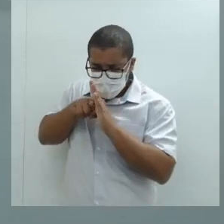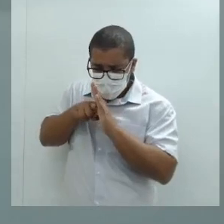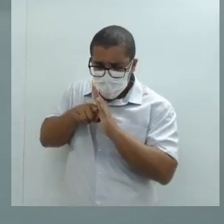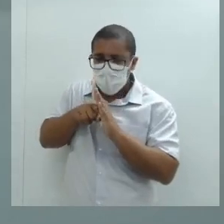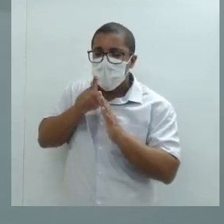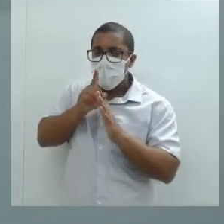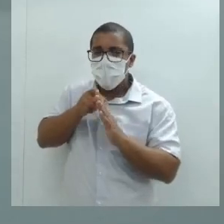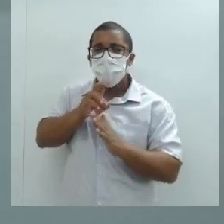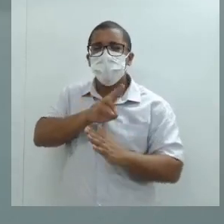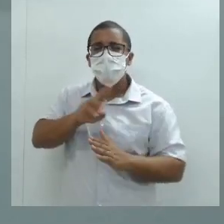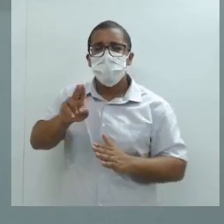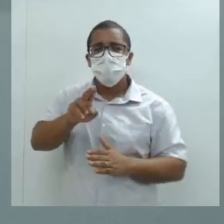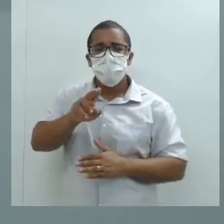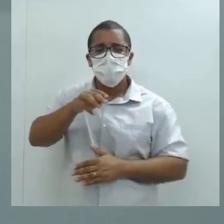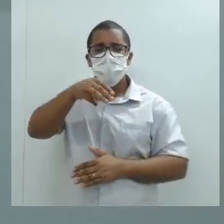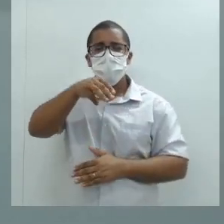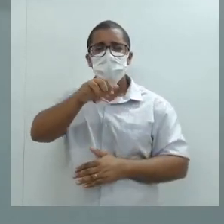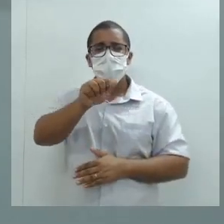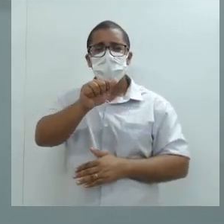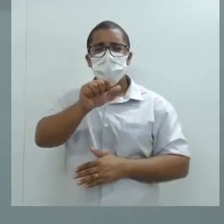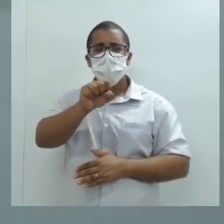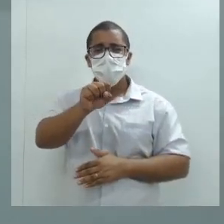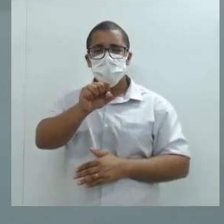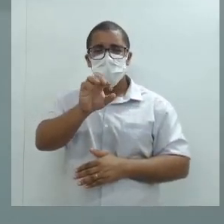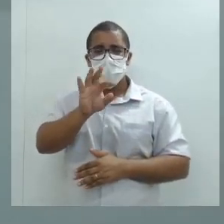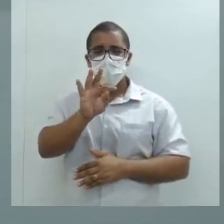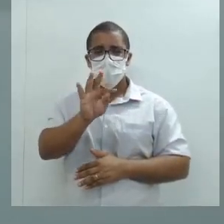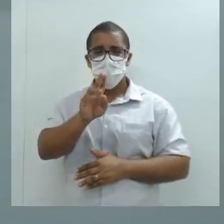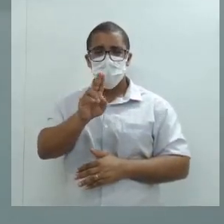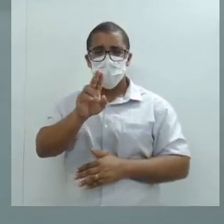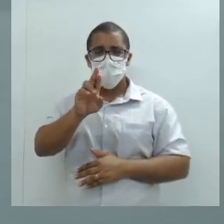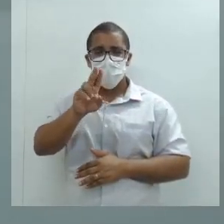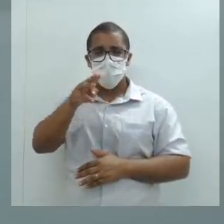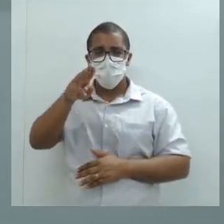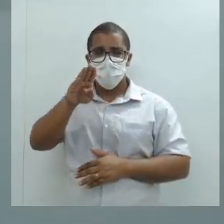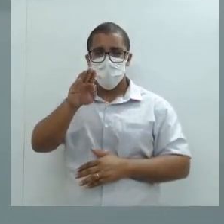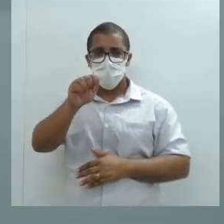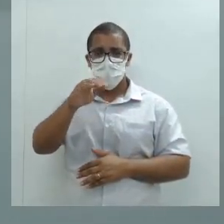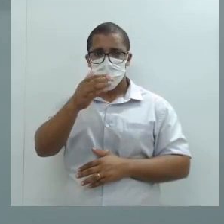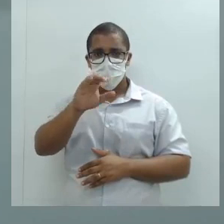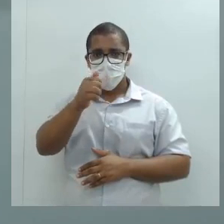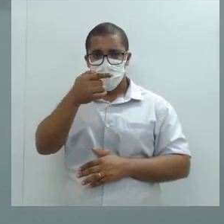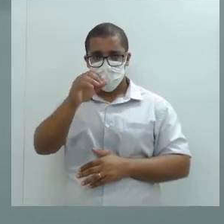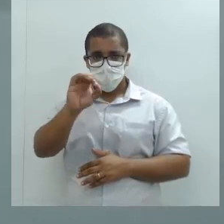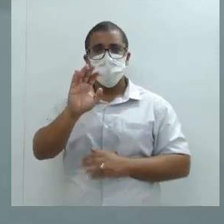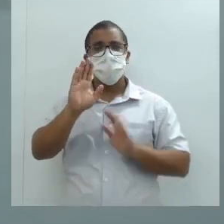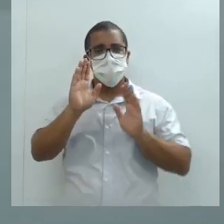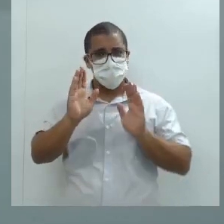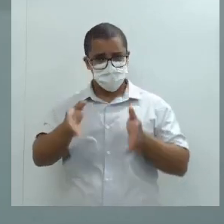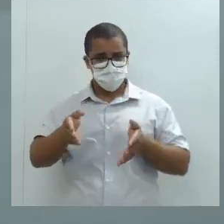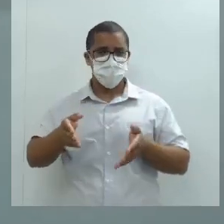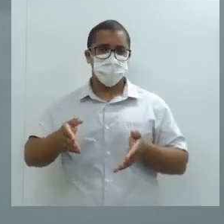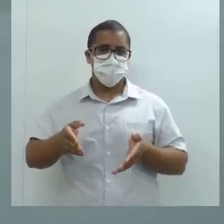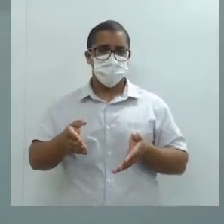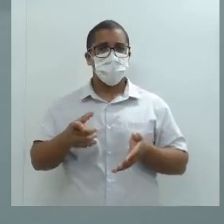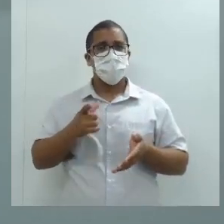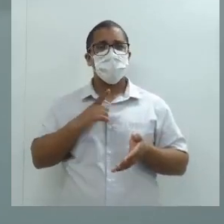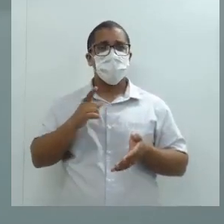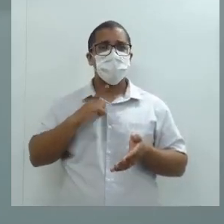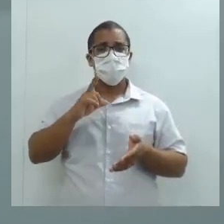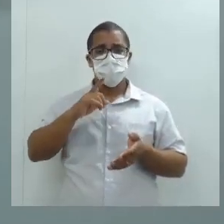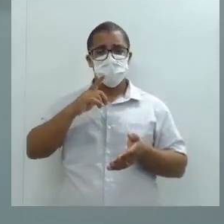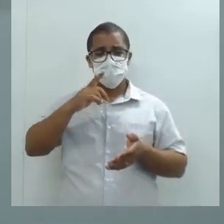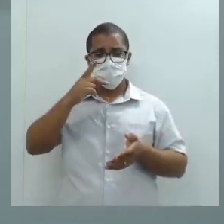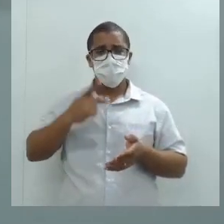de masturbação. Quando a adolescente, que já tem a sua primeira menarca, ela pratica a sua